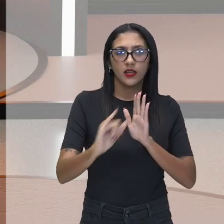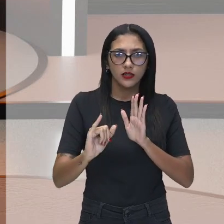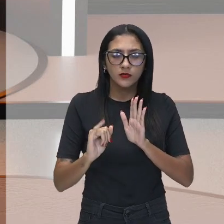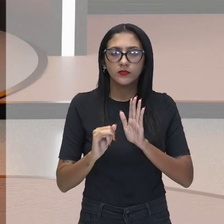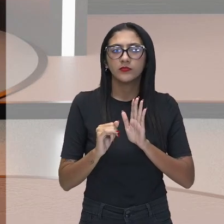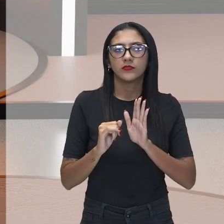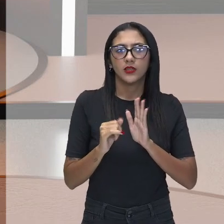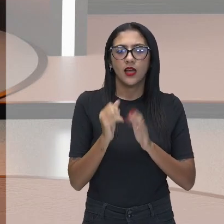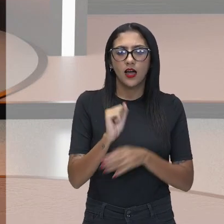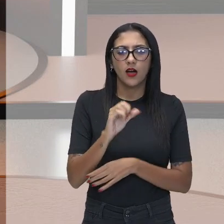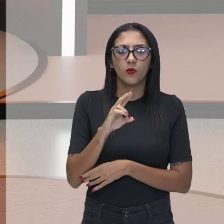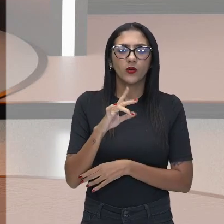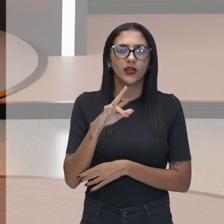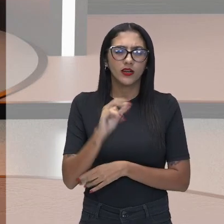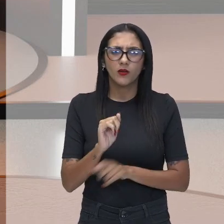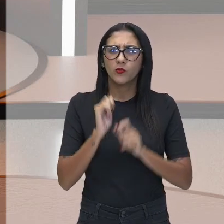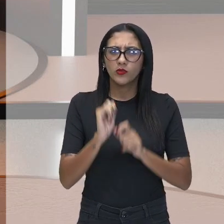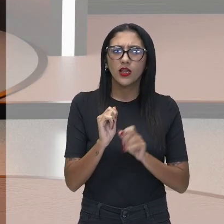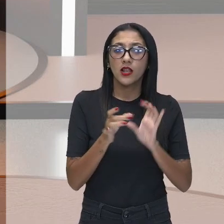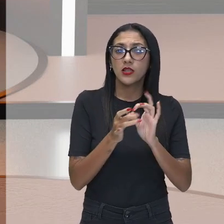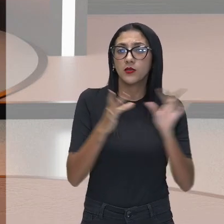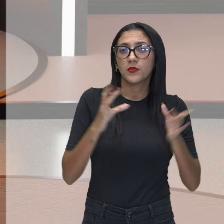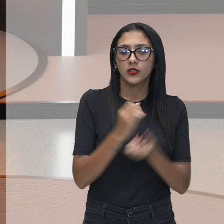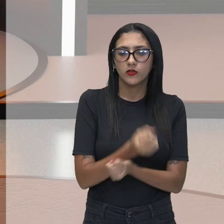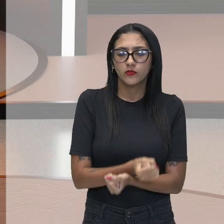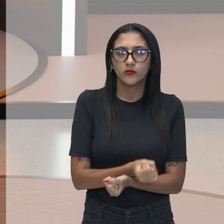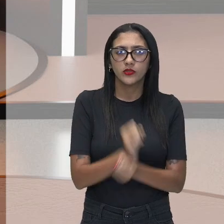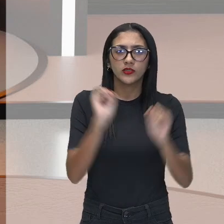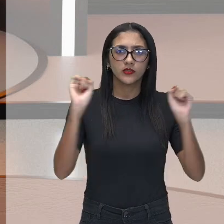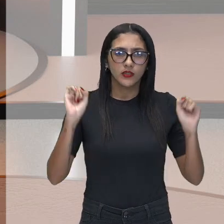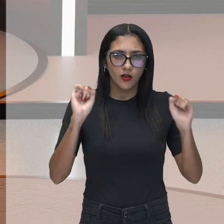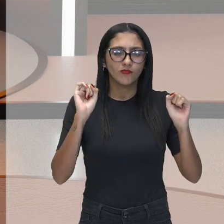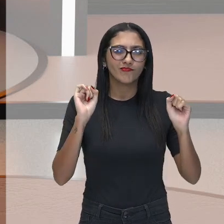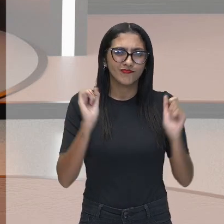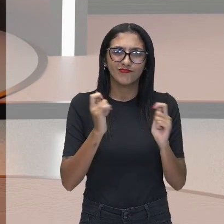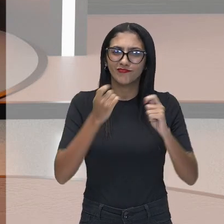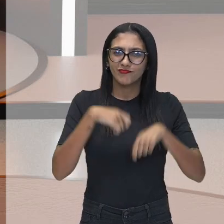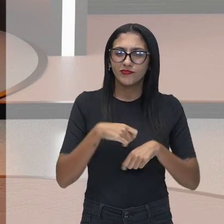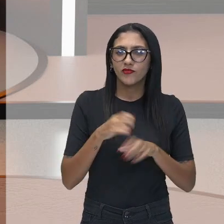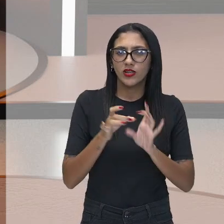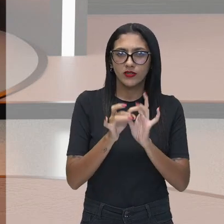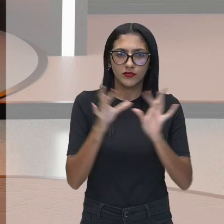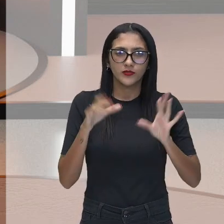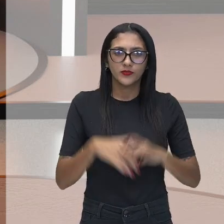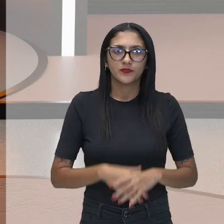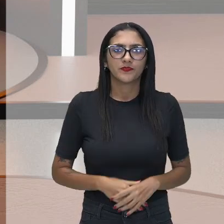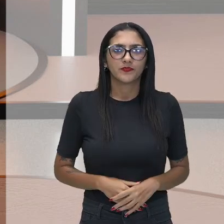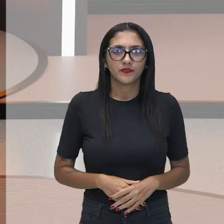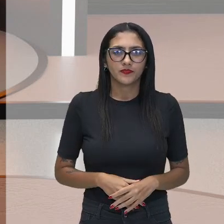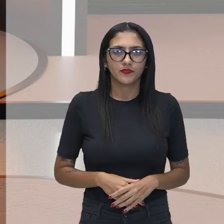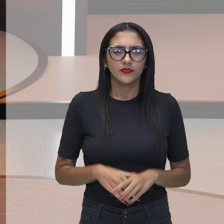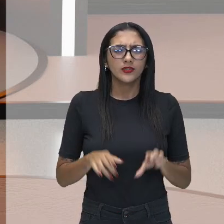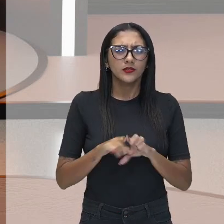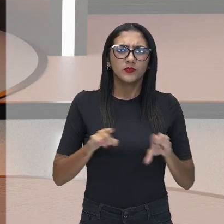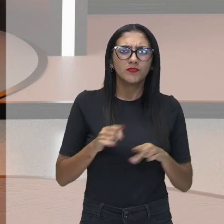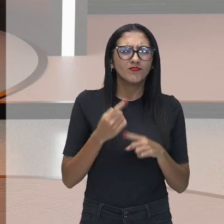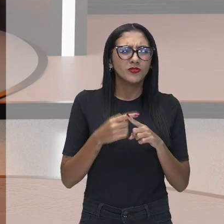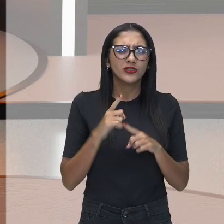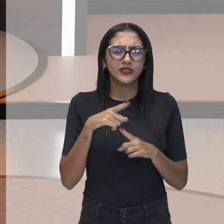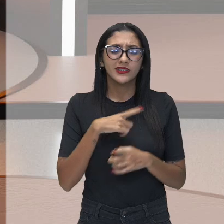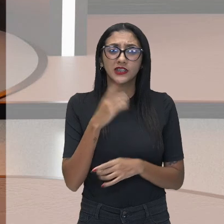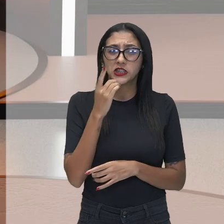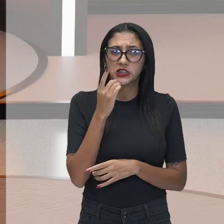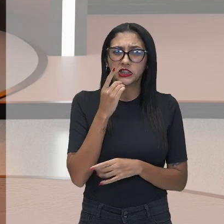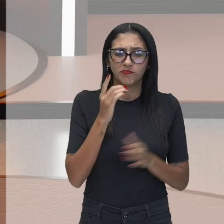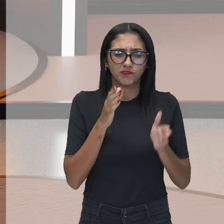onde os escravizados finalmente puderam ter sua liberdade. Mas por que essas datas foram tão